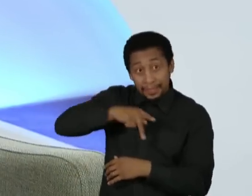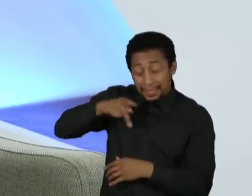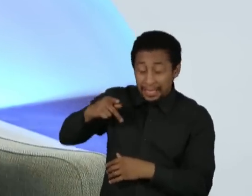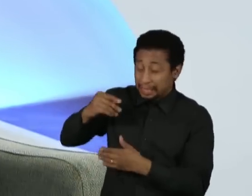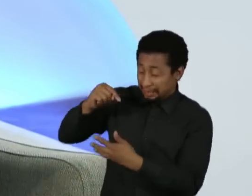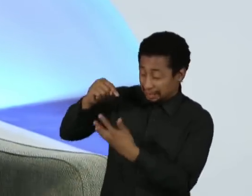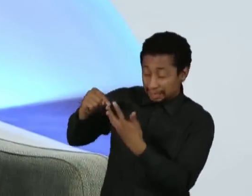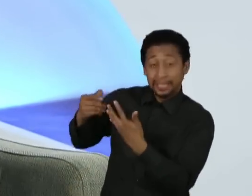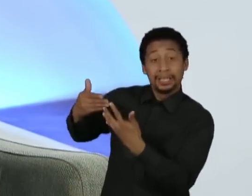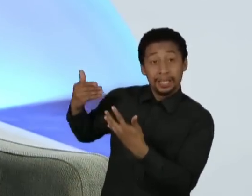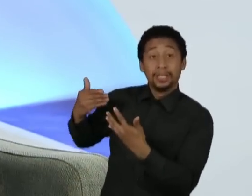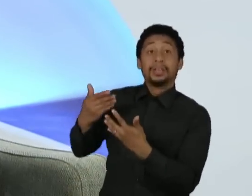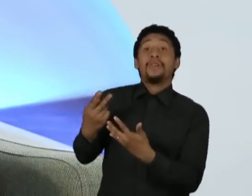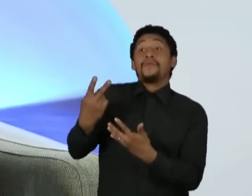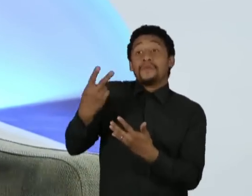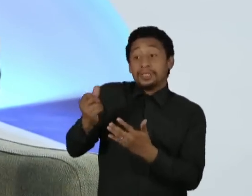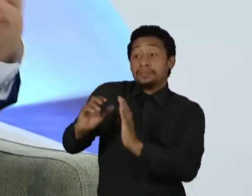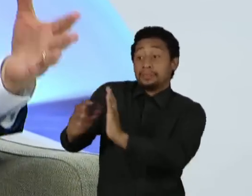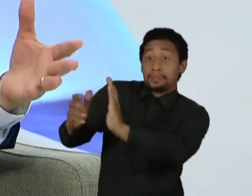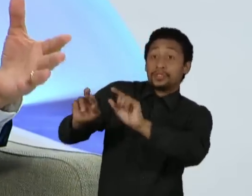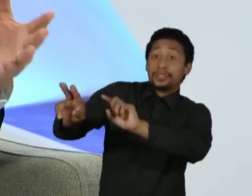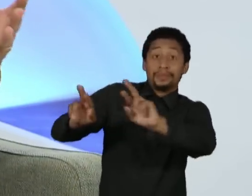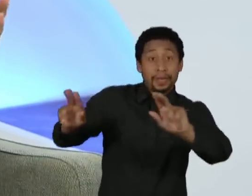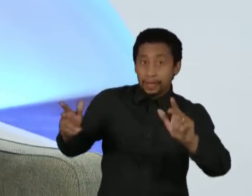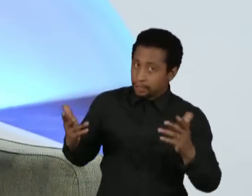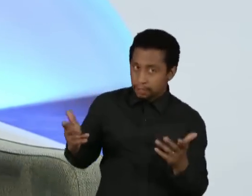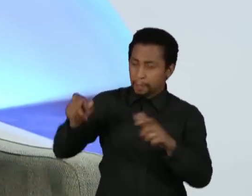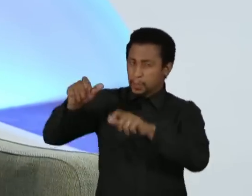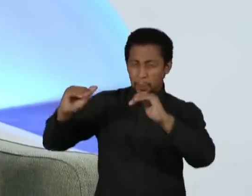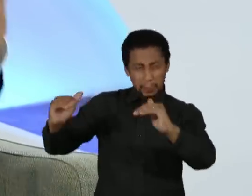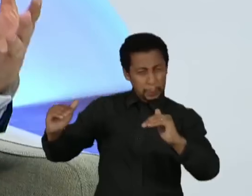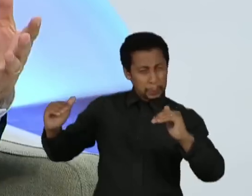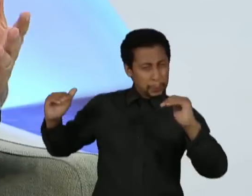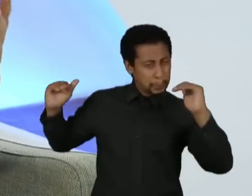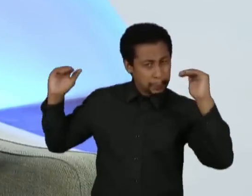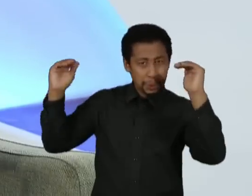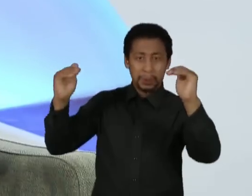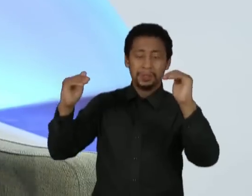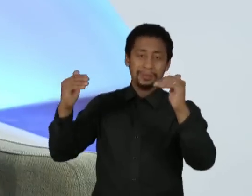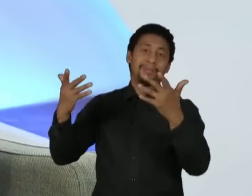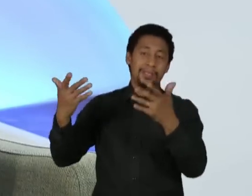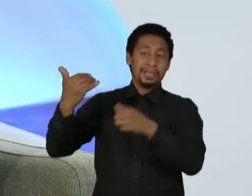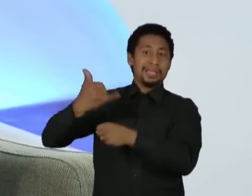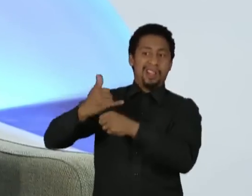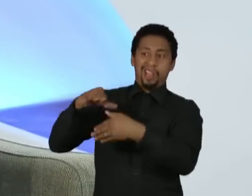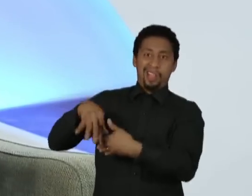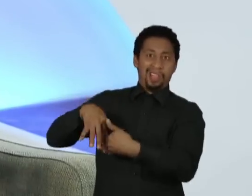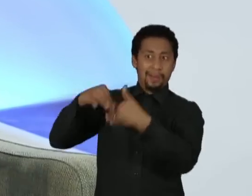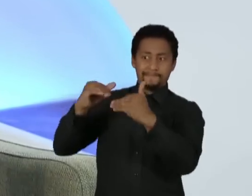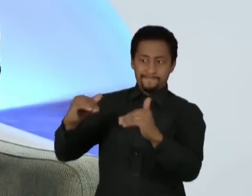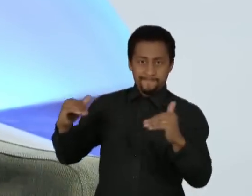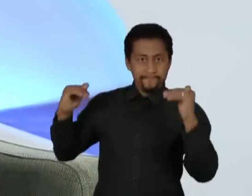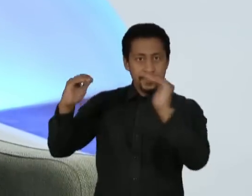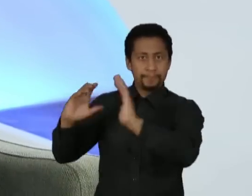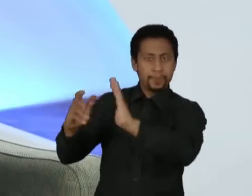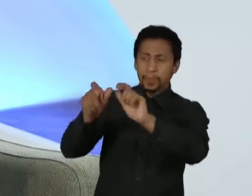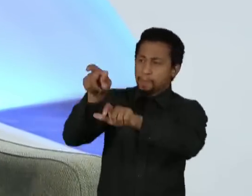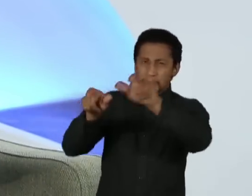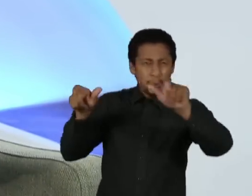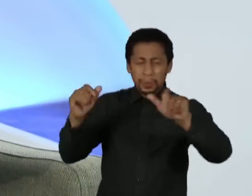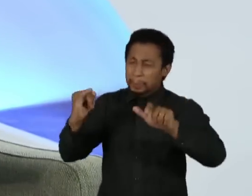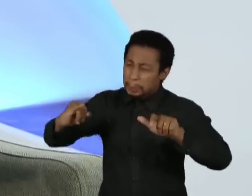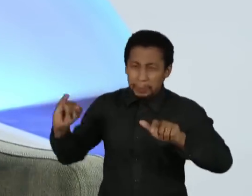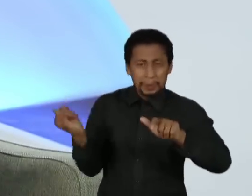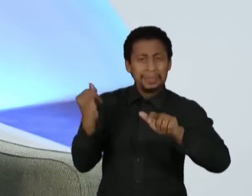415 políticos em 26 diferentes partidos. Os grandes dirigentes partidários, os grandes líderes políticos, pessoas que ocupam funções de importância na